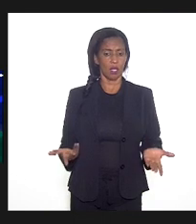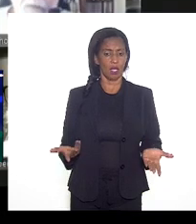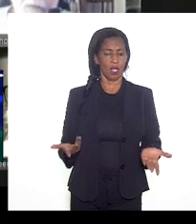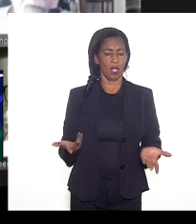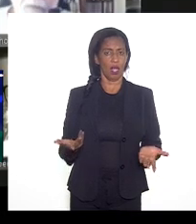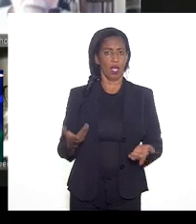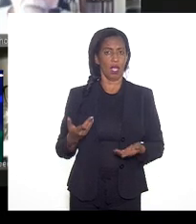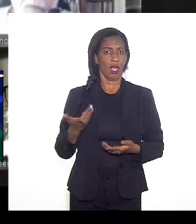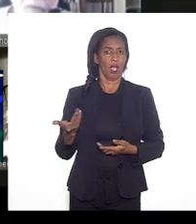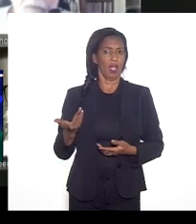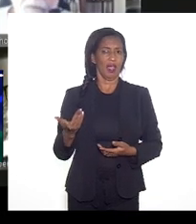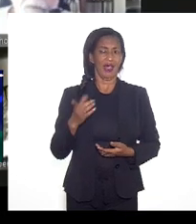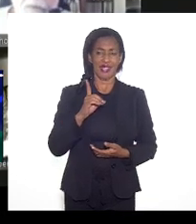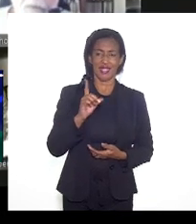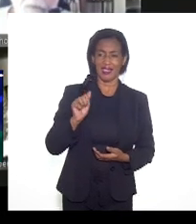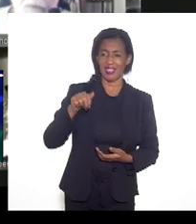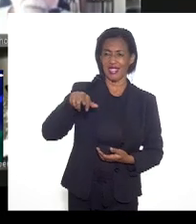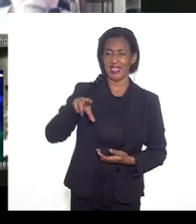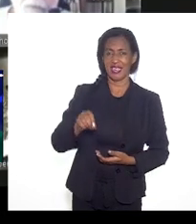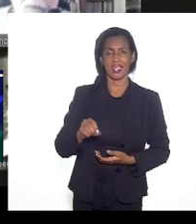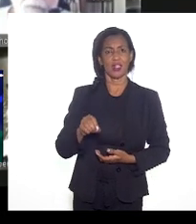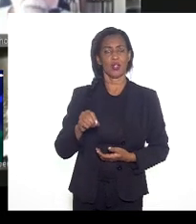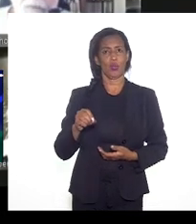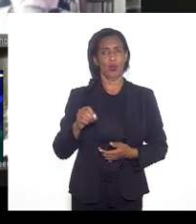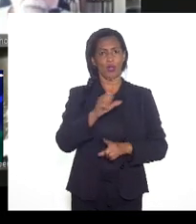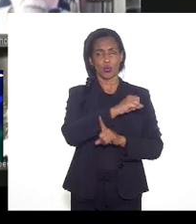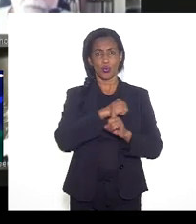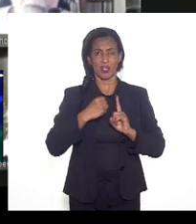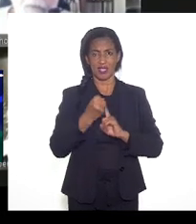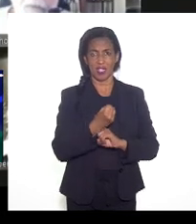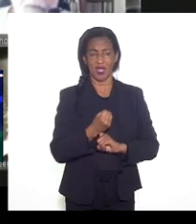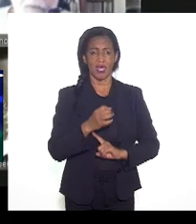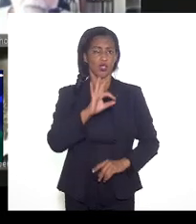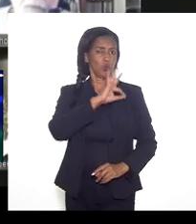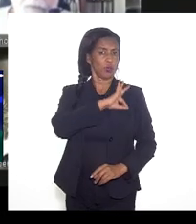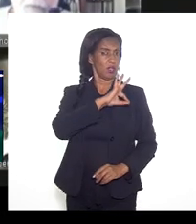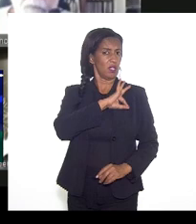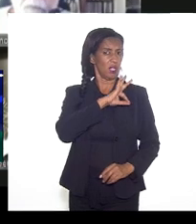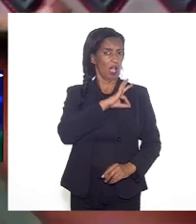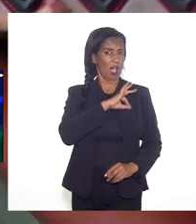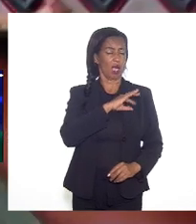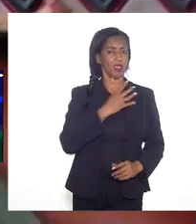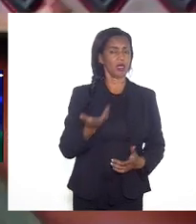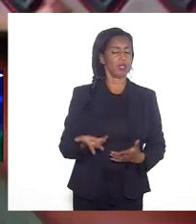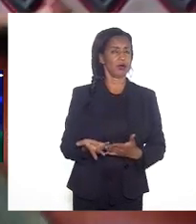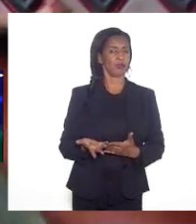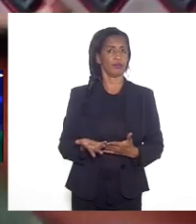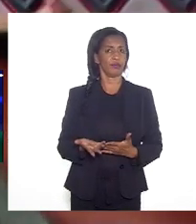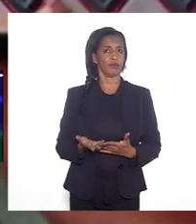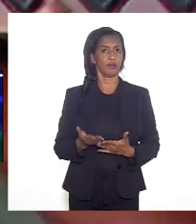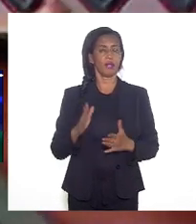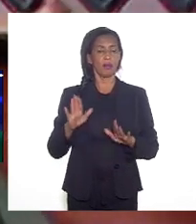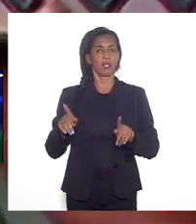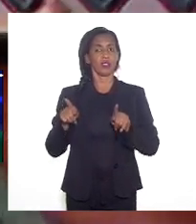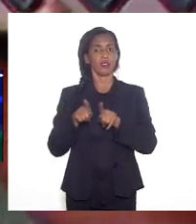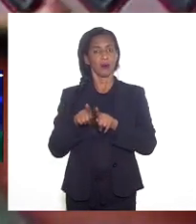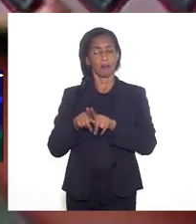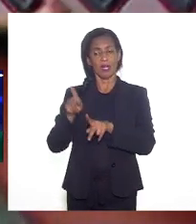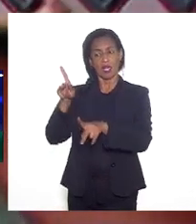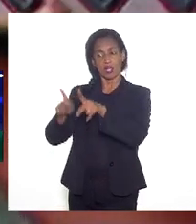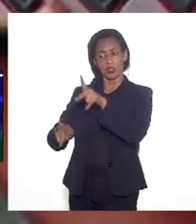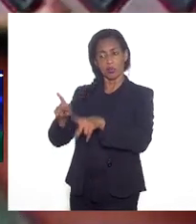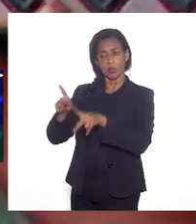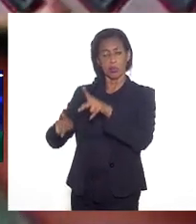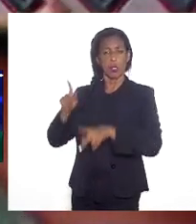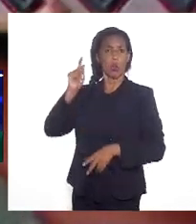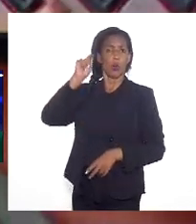sociedade brasileira, toda ela, aos policiais, às policiais, à sociedade, mas, sobretudo, às populações pretas